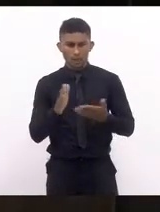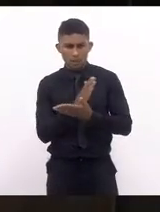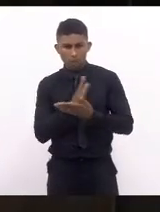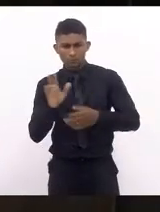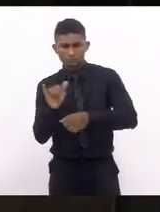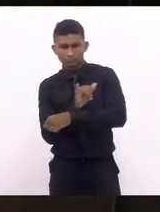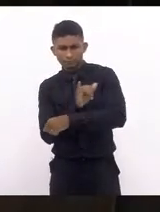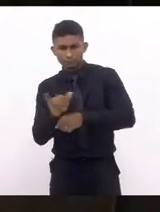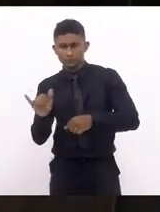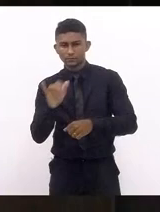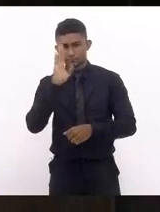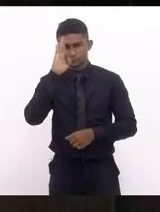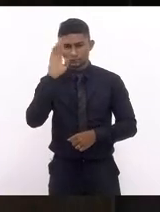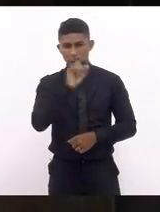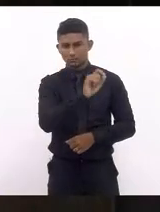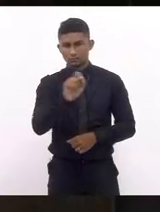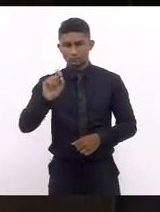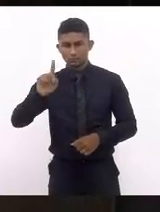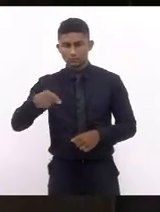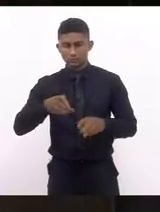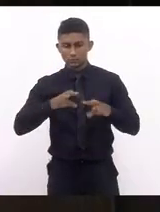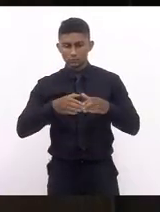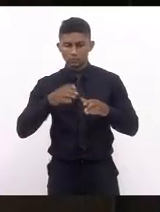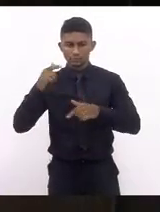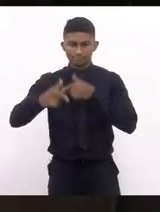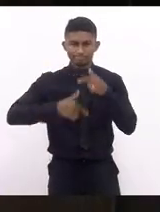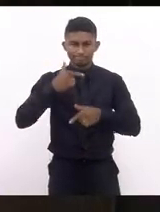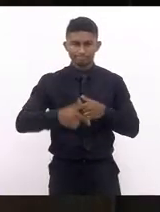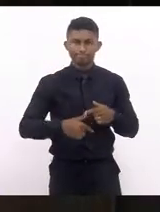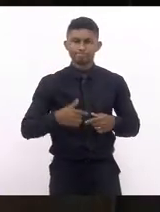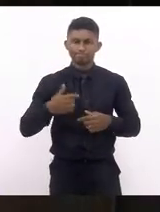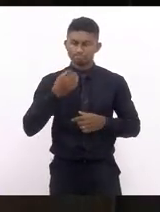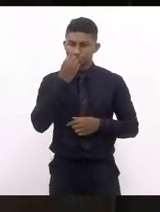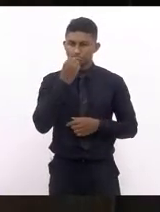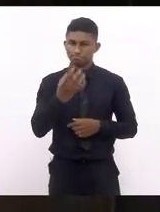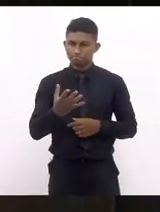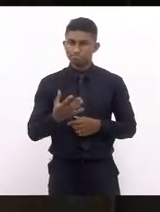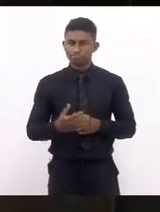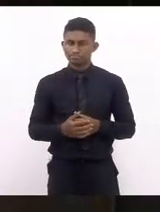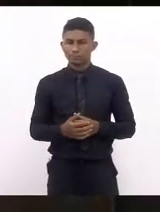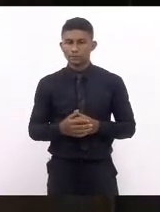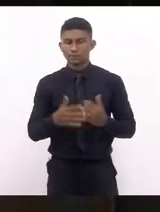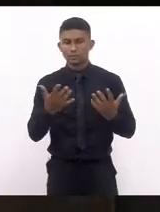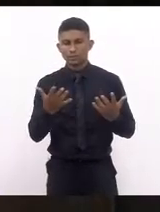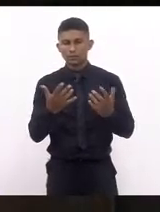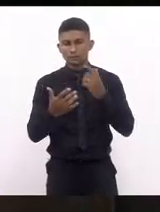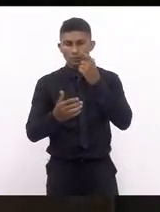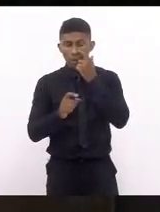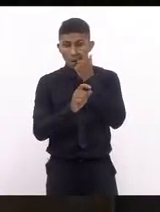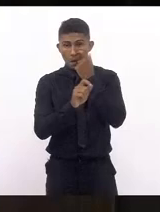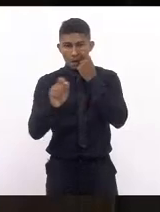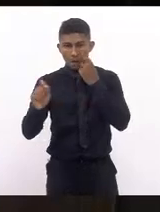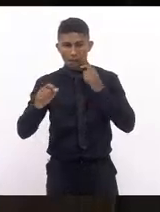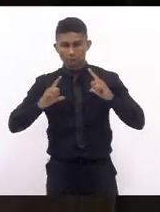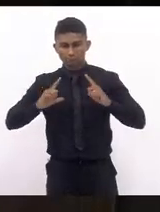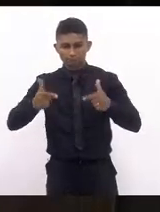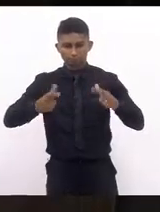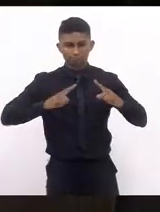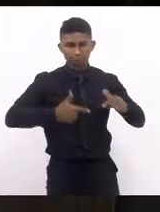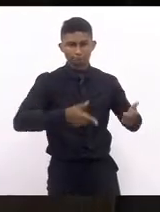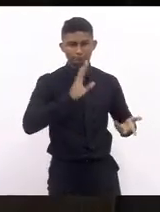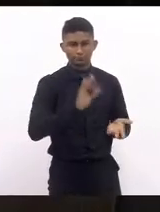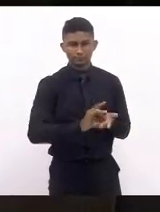da atividade parlamentar o trabalho das comissões Ah tá aqui ao longo do ano Vale ressaltar suas efetivas atuações